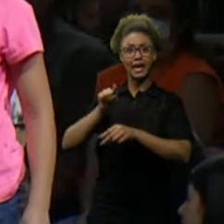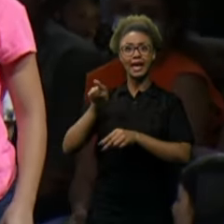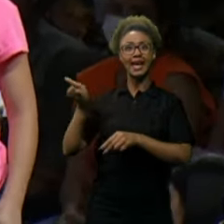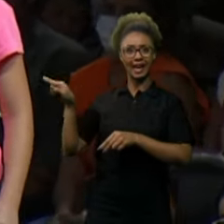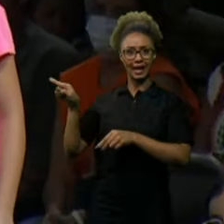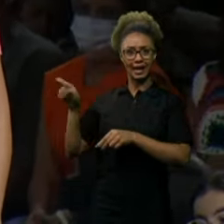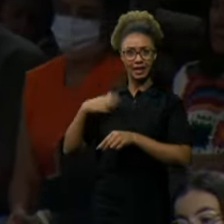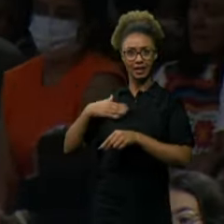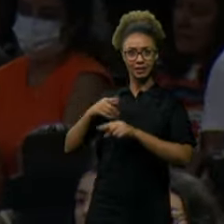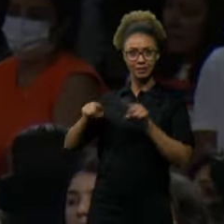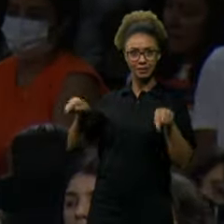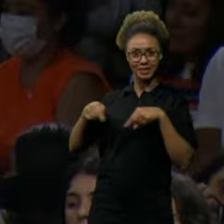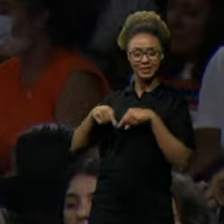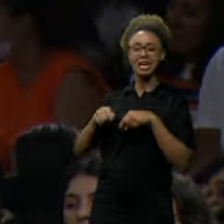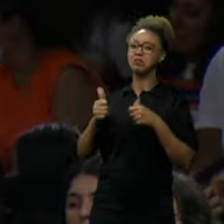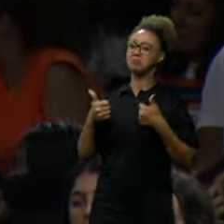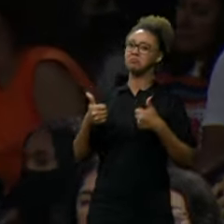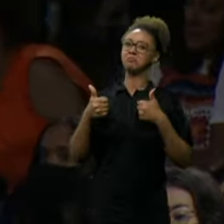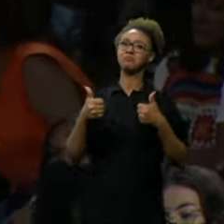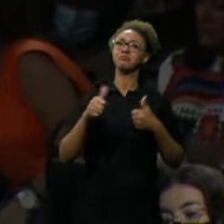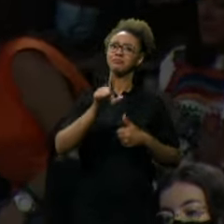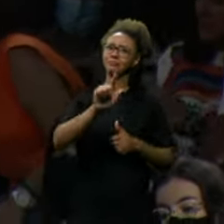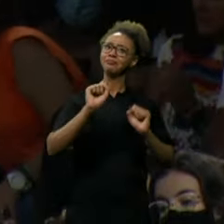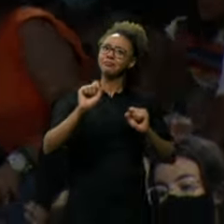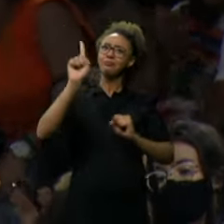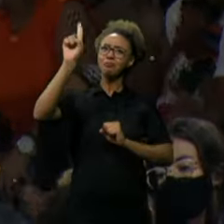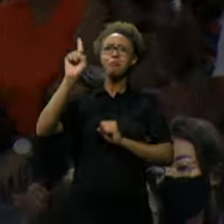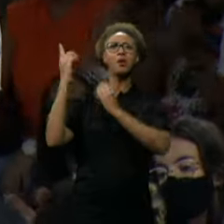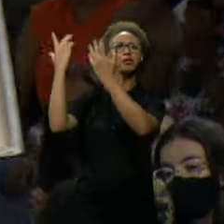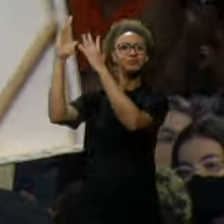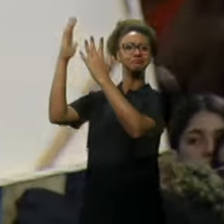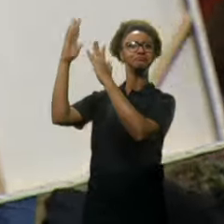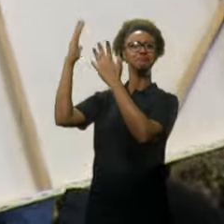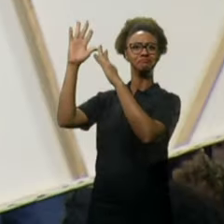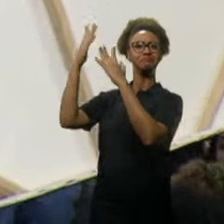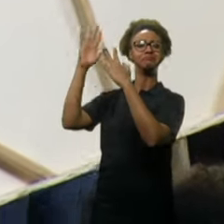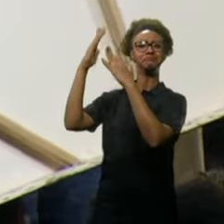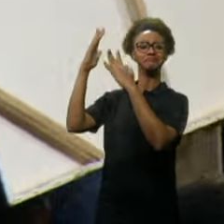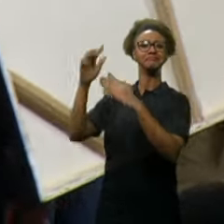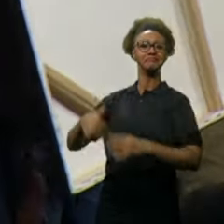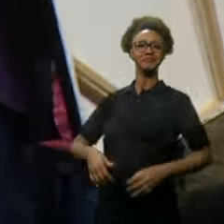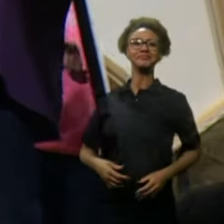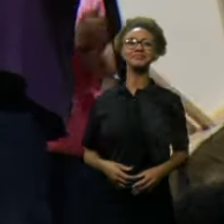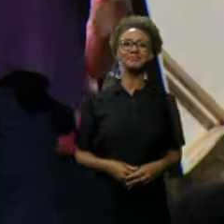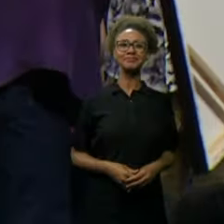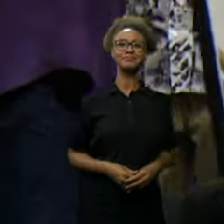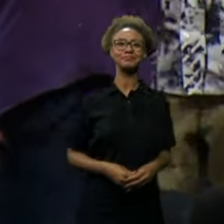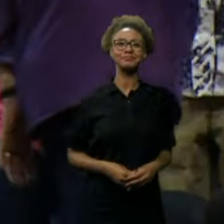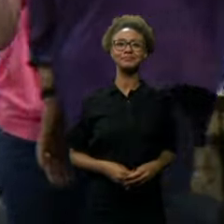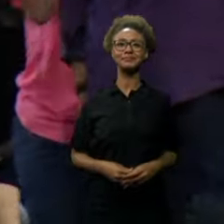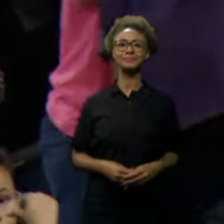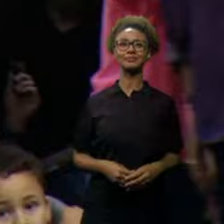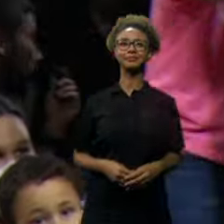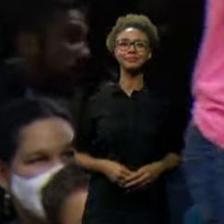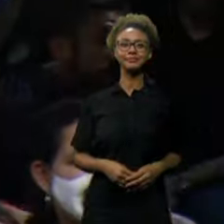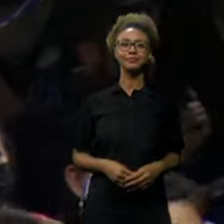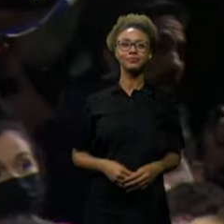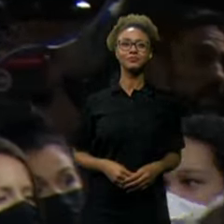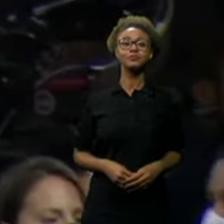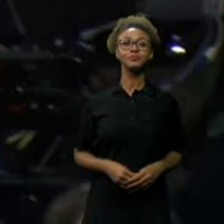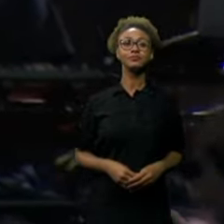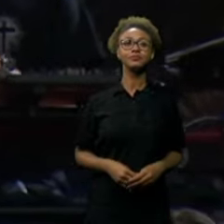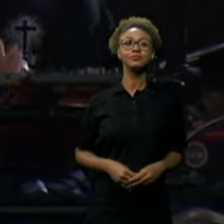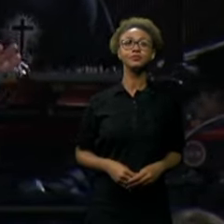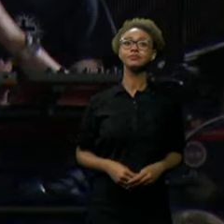minha sala Amém muito bem aplauda forte o Senhor Jesus E aí nós